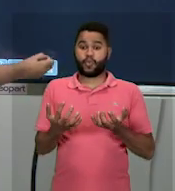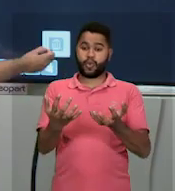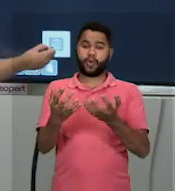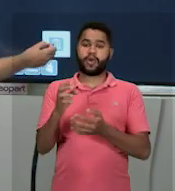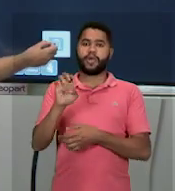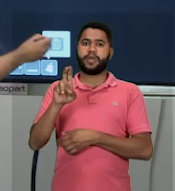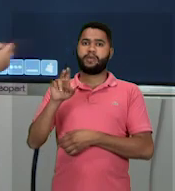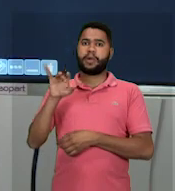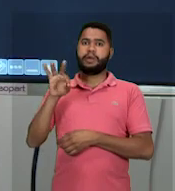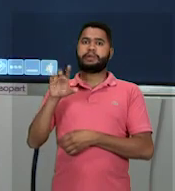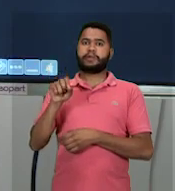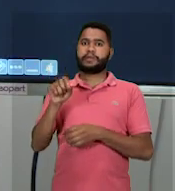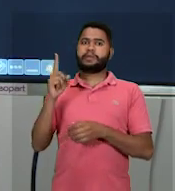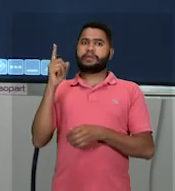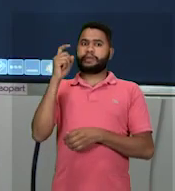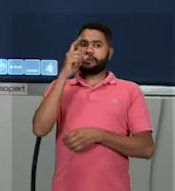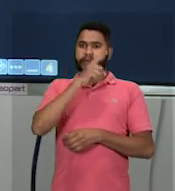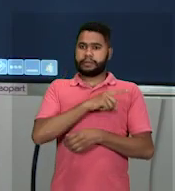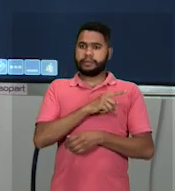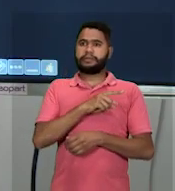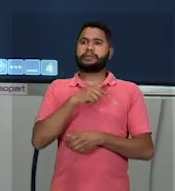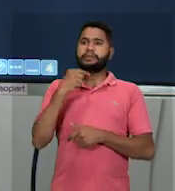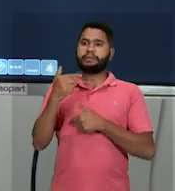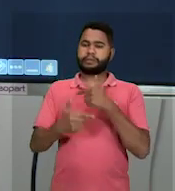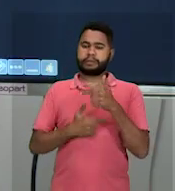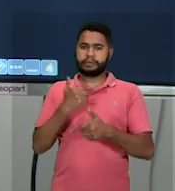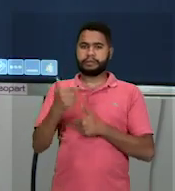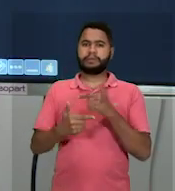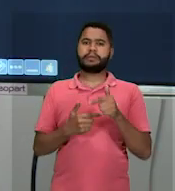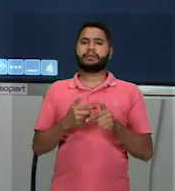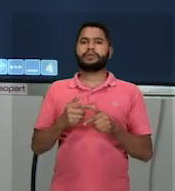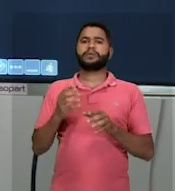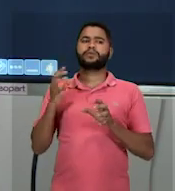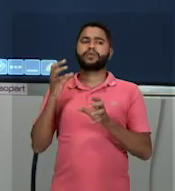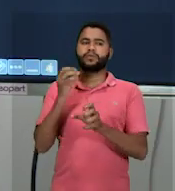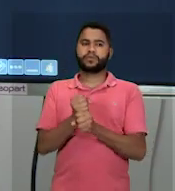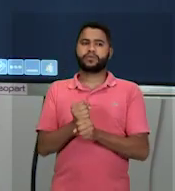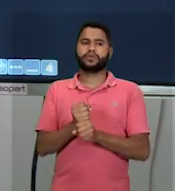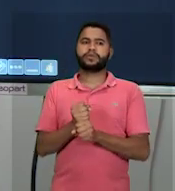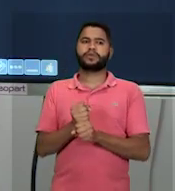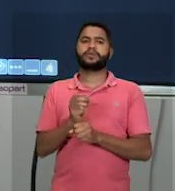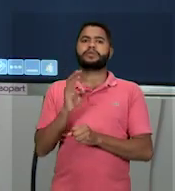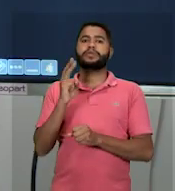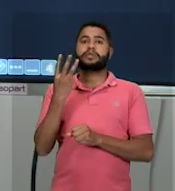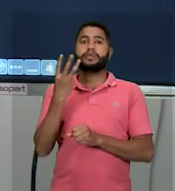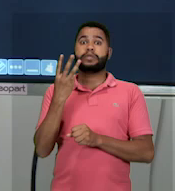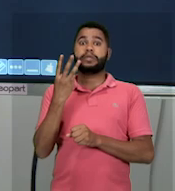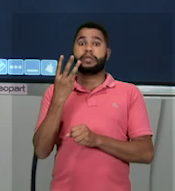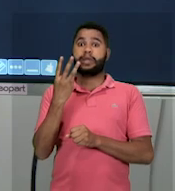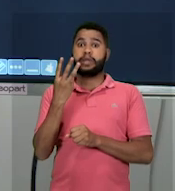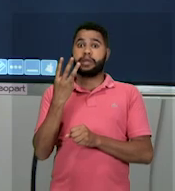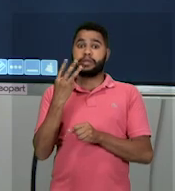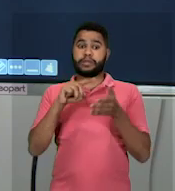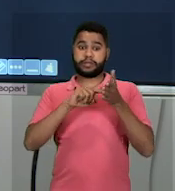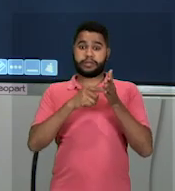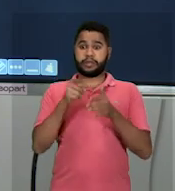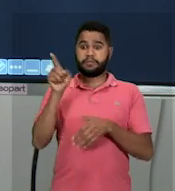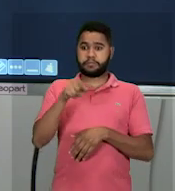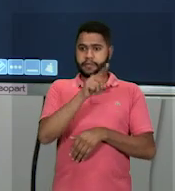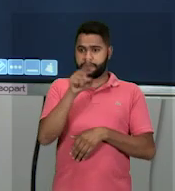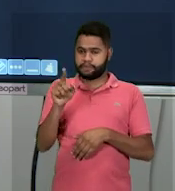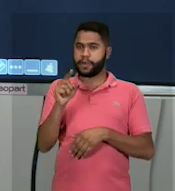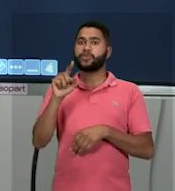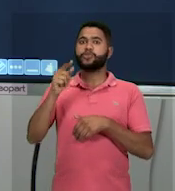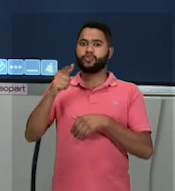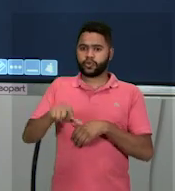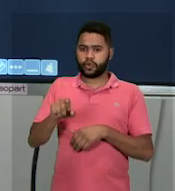pouco trabalhoso, né? Trabalhoso, nós fizemos um total de 3 regras de 3. Então, assim, cuidado para não errar na